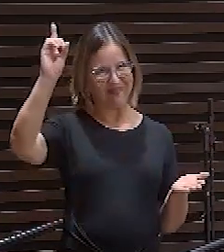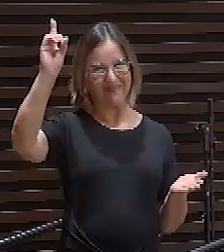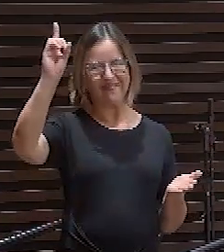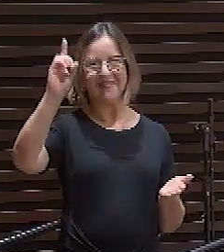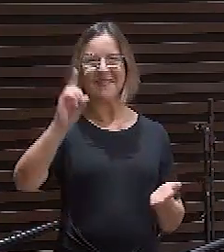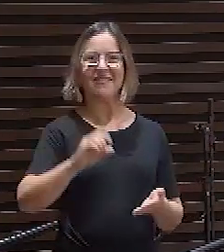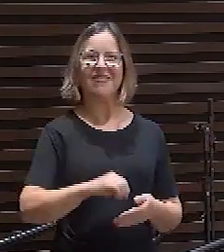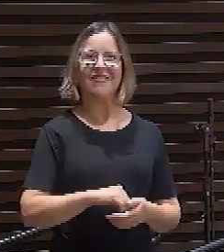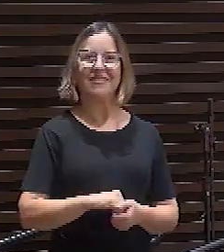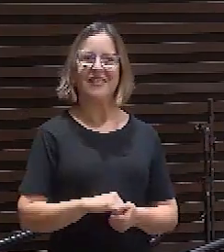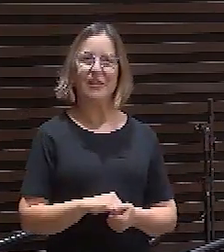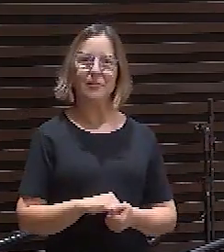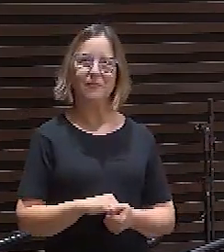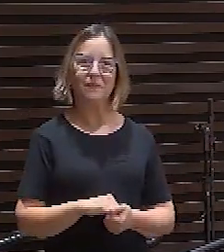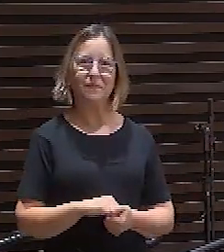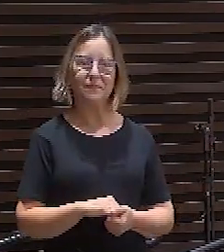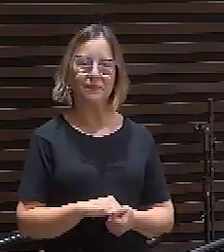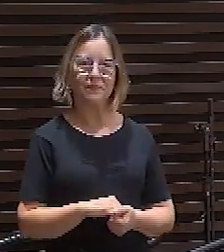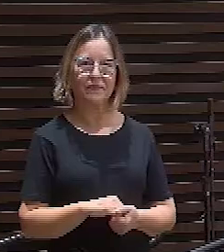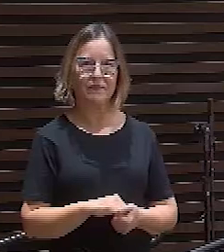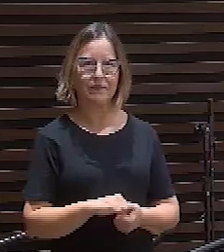Coríntios 2, 9.